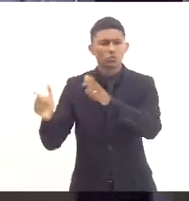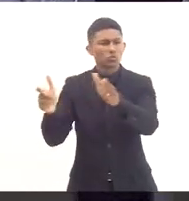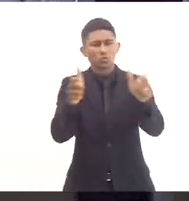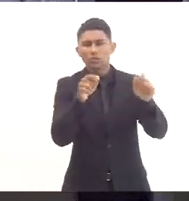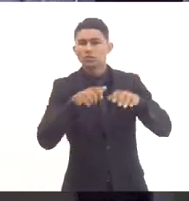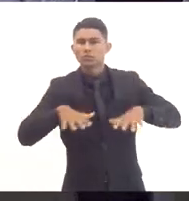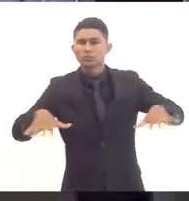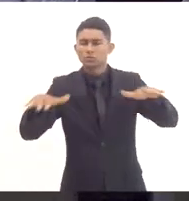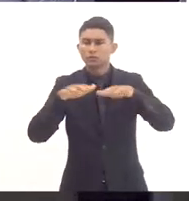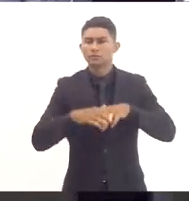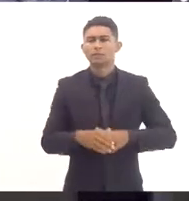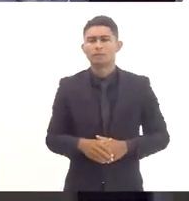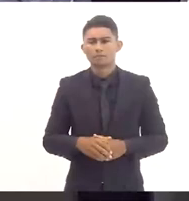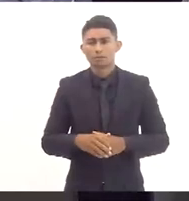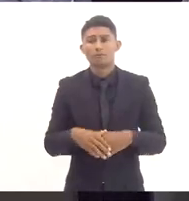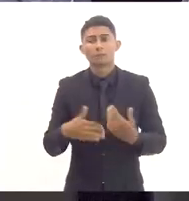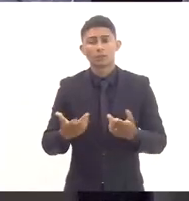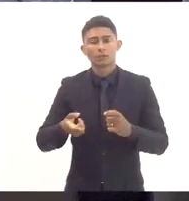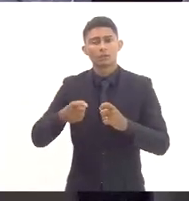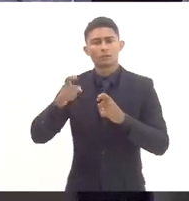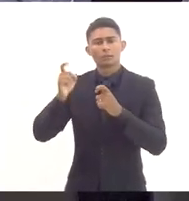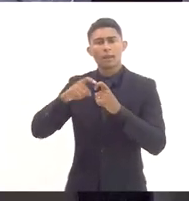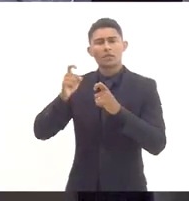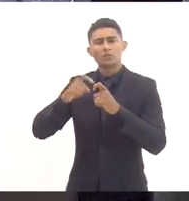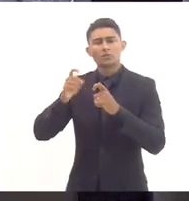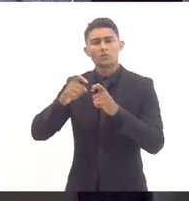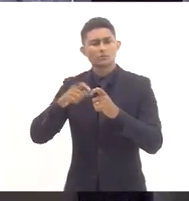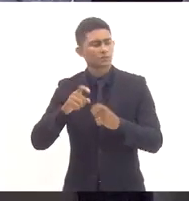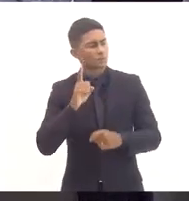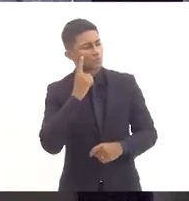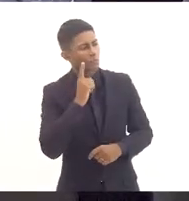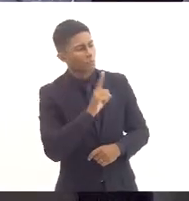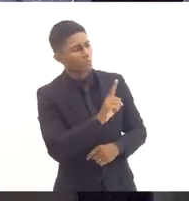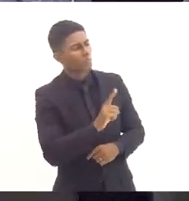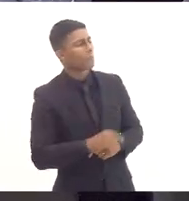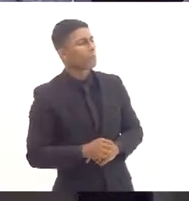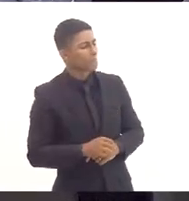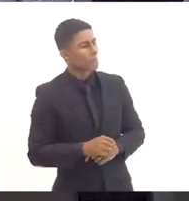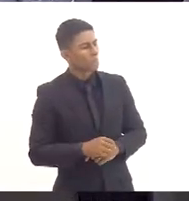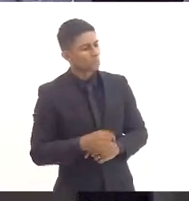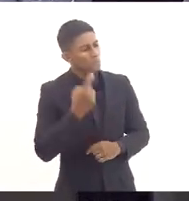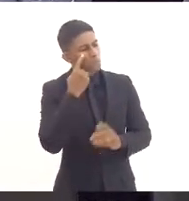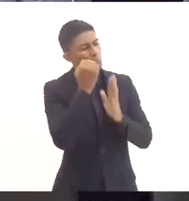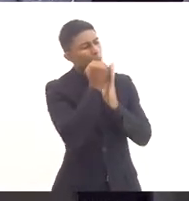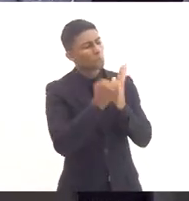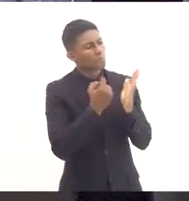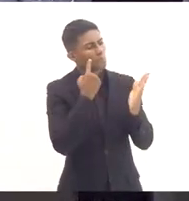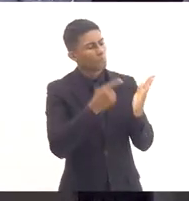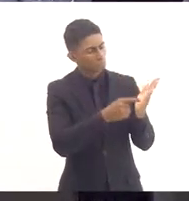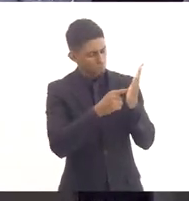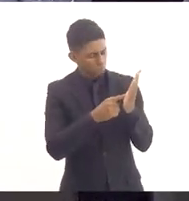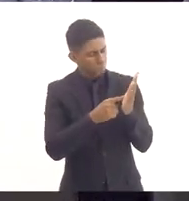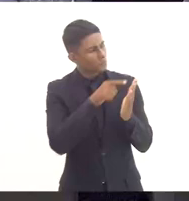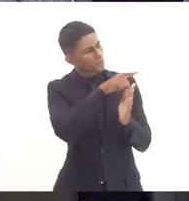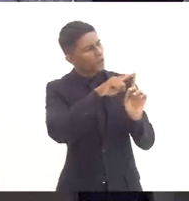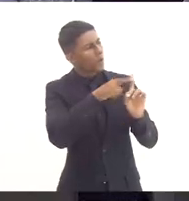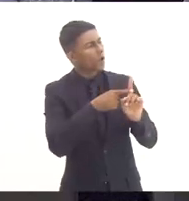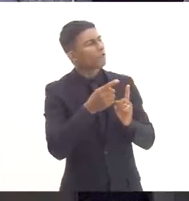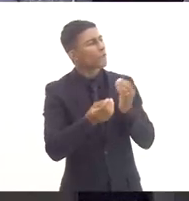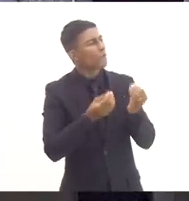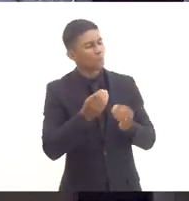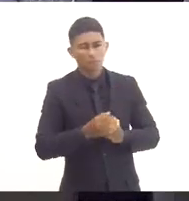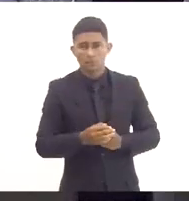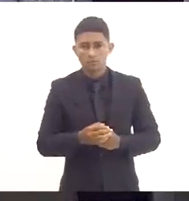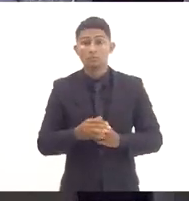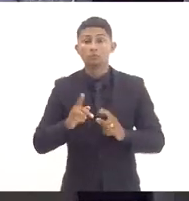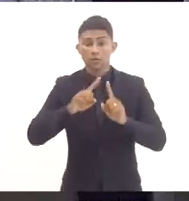eles e aí o médico troca uma palavra com ele o médico olhos lado dele como é que pergunta para mim como que foi a gestação hoje Estação